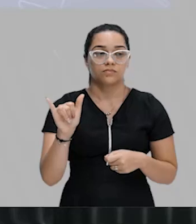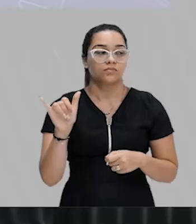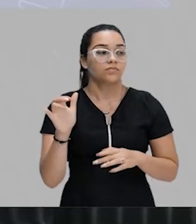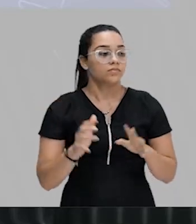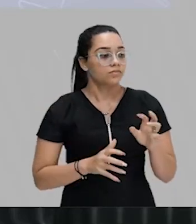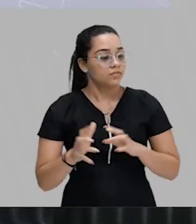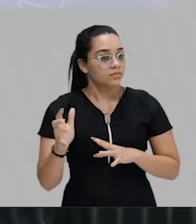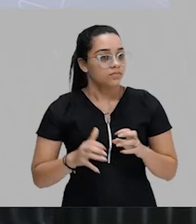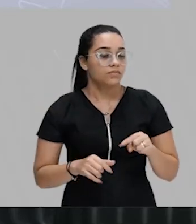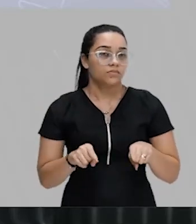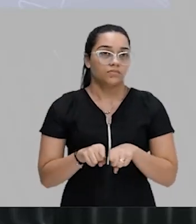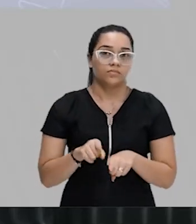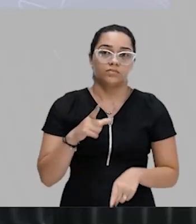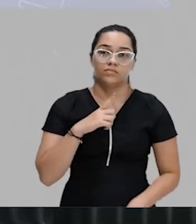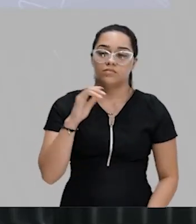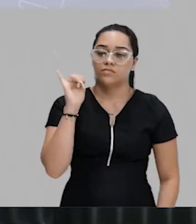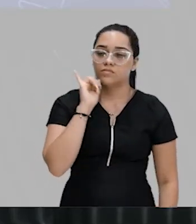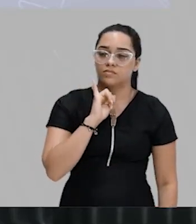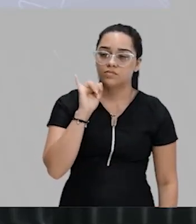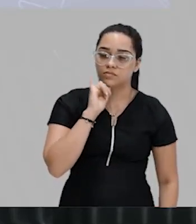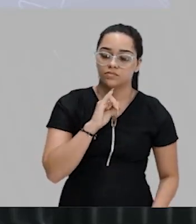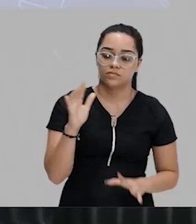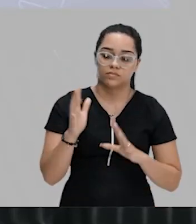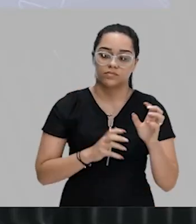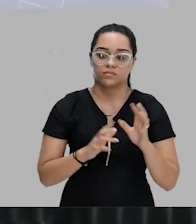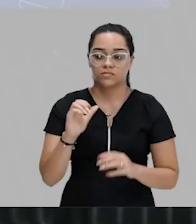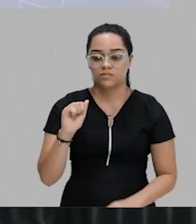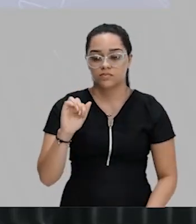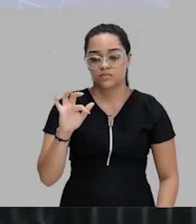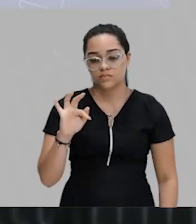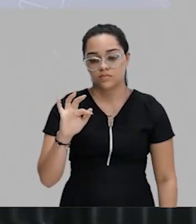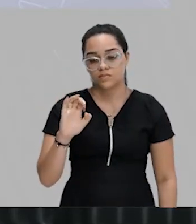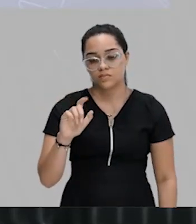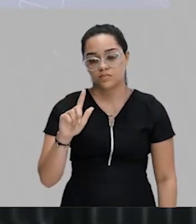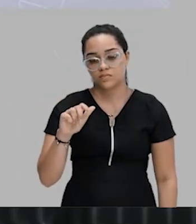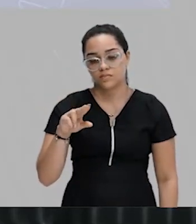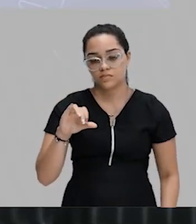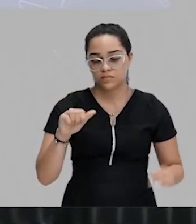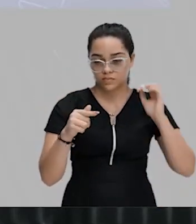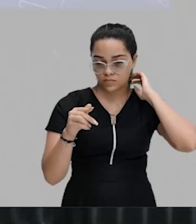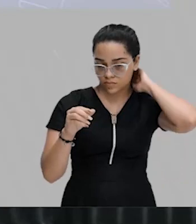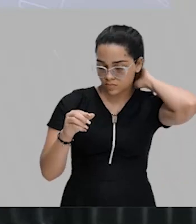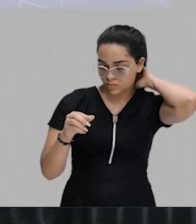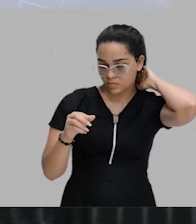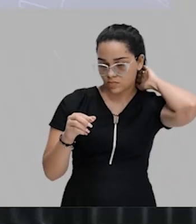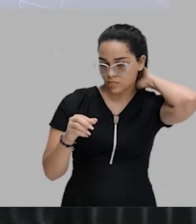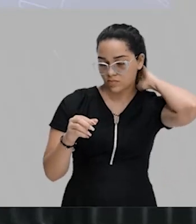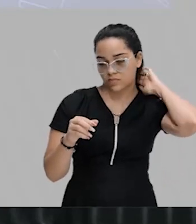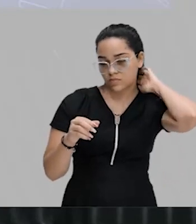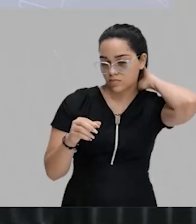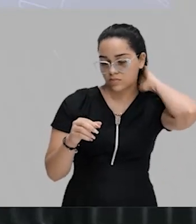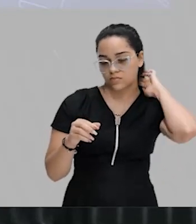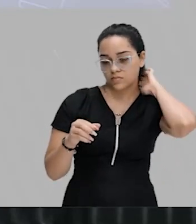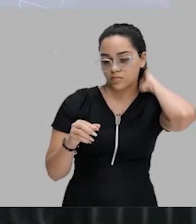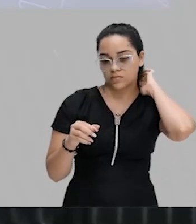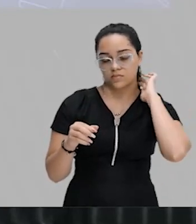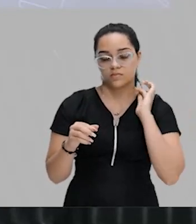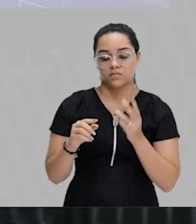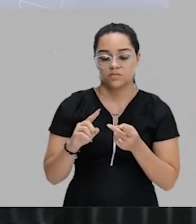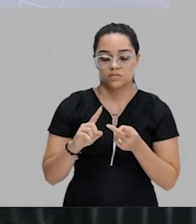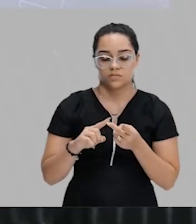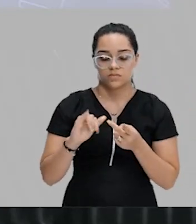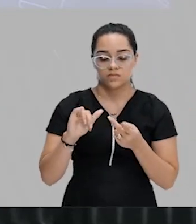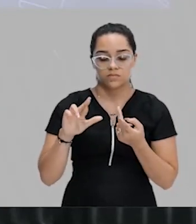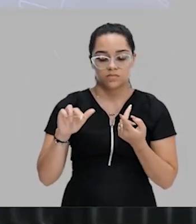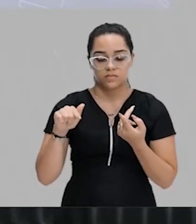Como exemplos, nós temos a guerra do Afeganistão, a guerra do Iraque, certo? Além